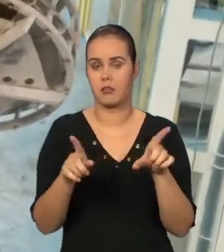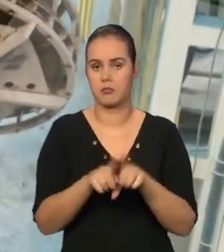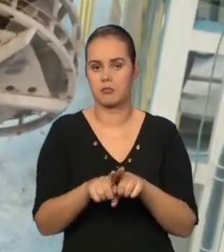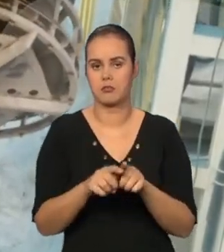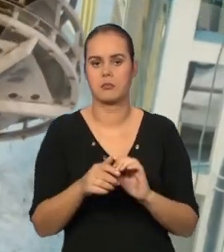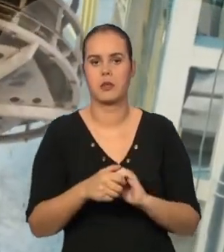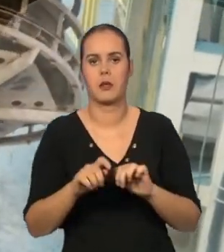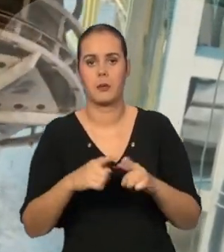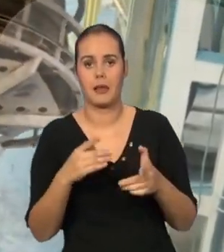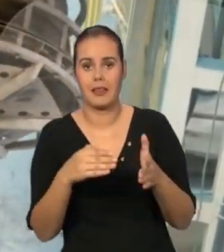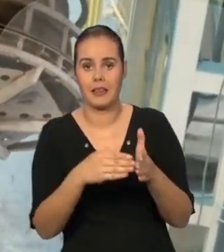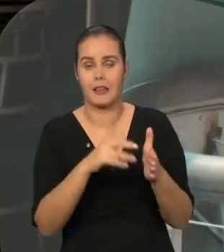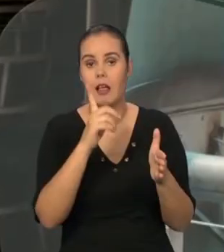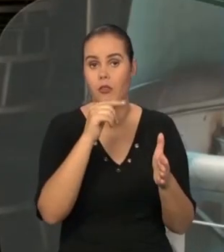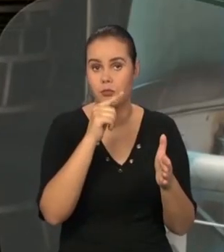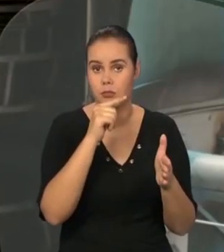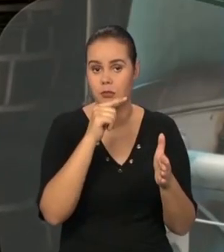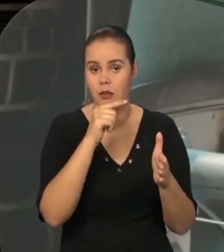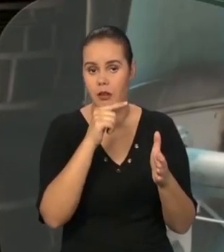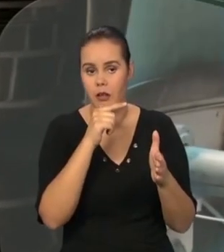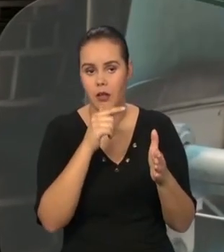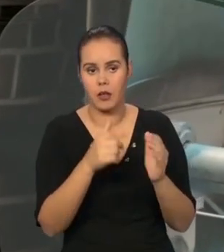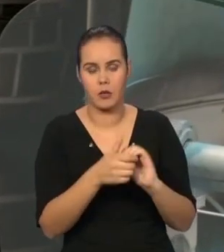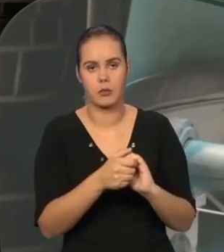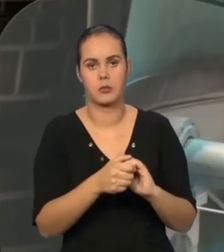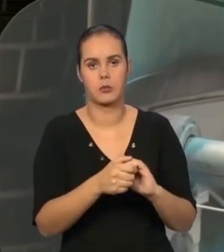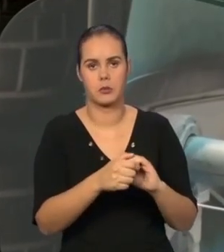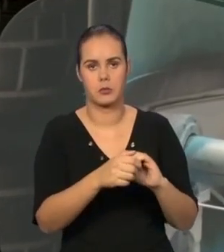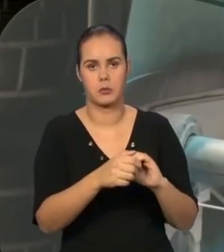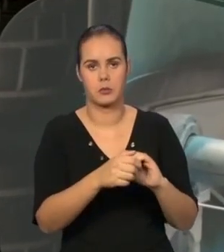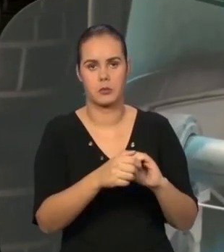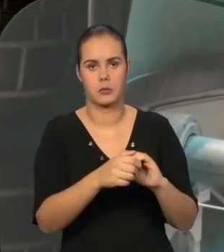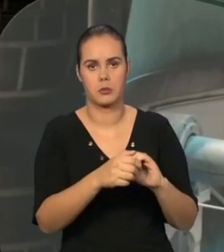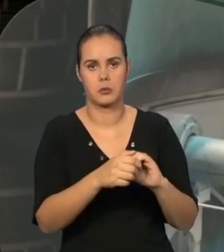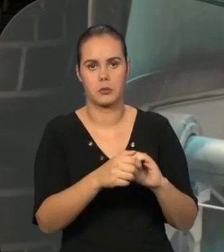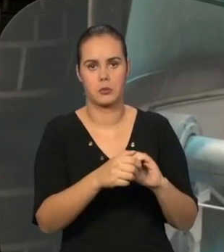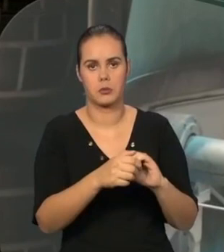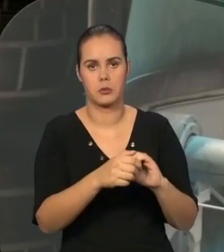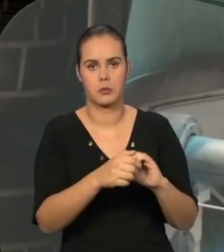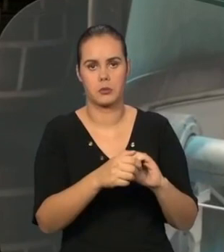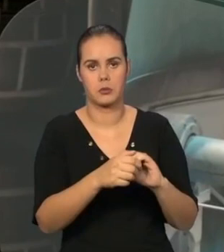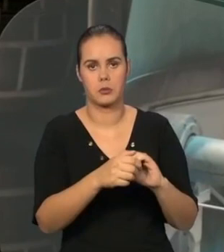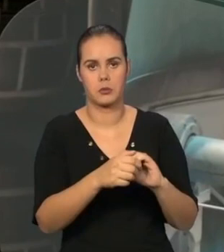caminho a percorrer. Primeiramente, os reservatórios passam por um longo